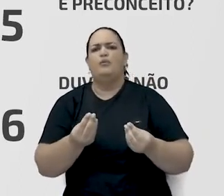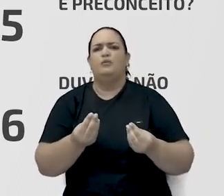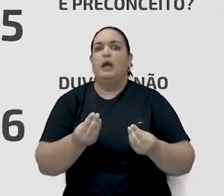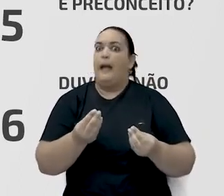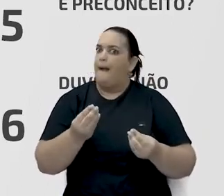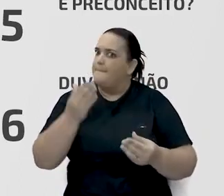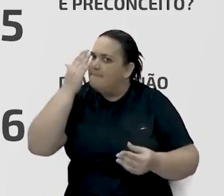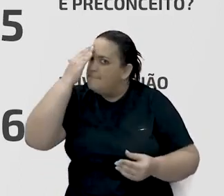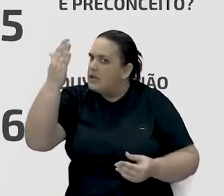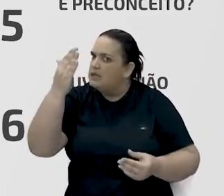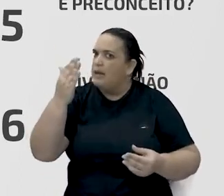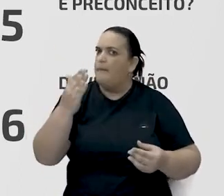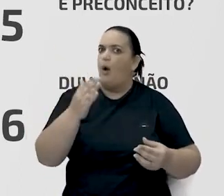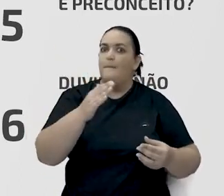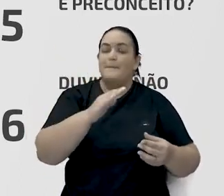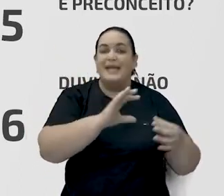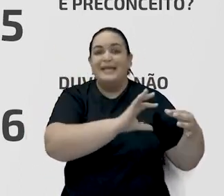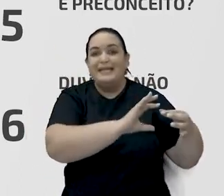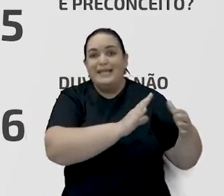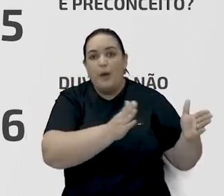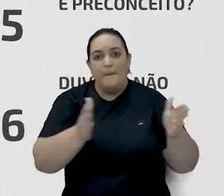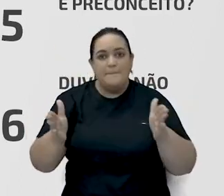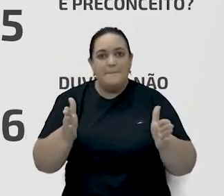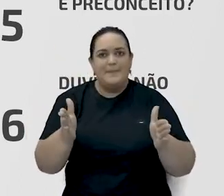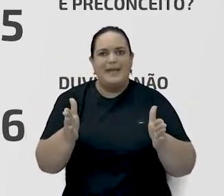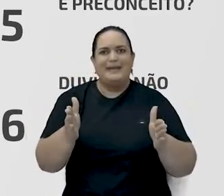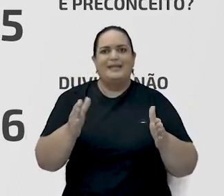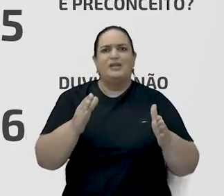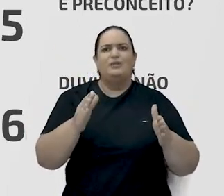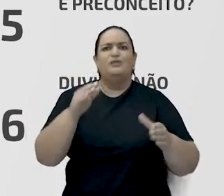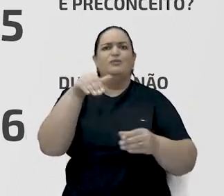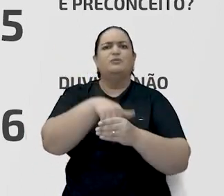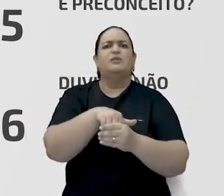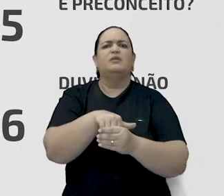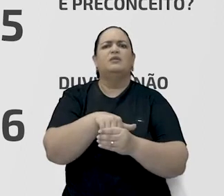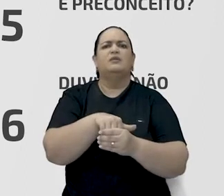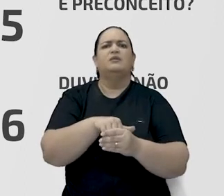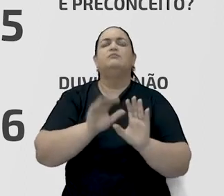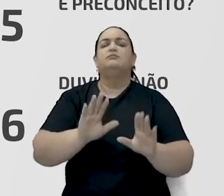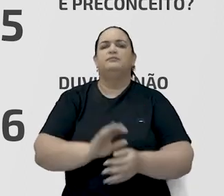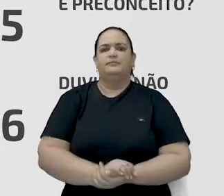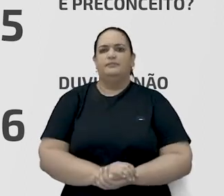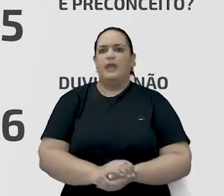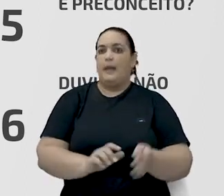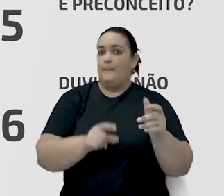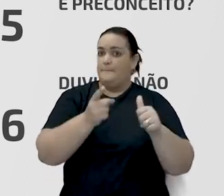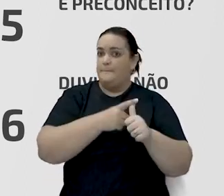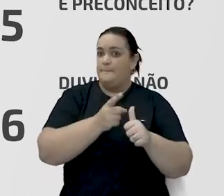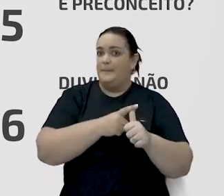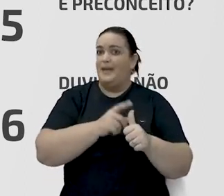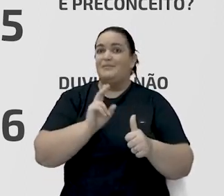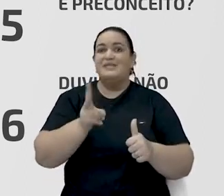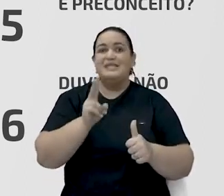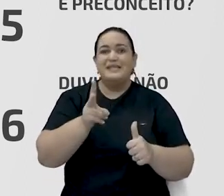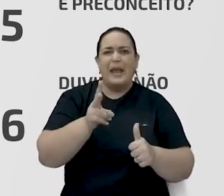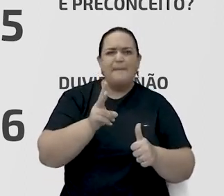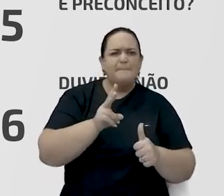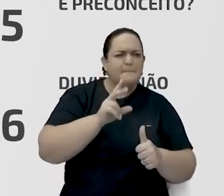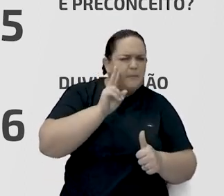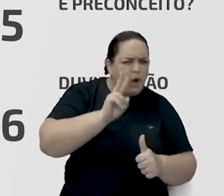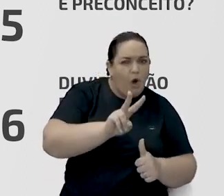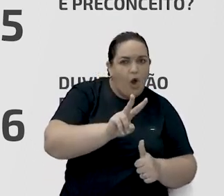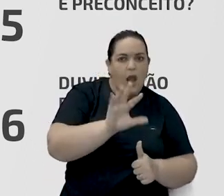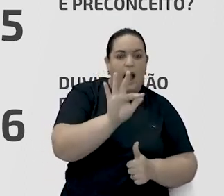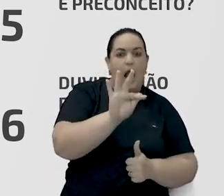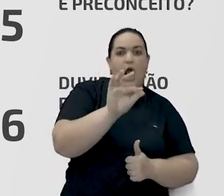período eleitoral? É interessante que você sempre verifique a fonte, sempre identificar se tem